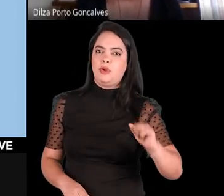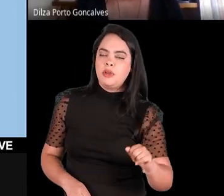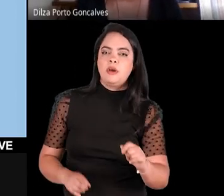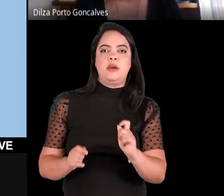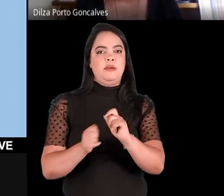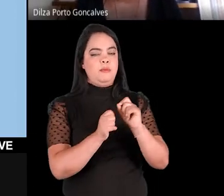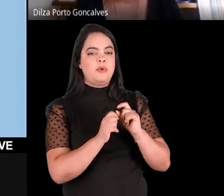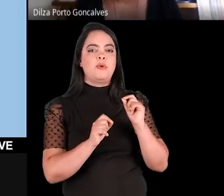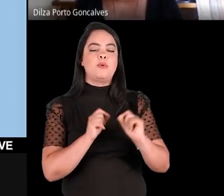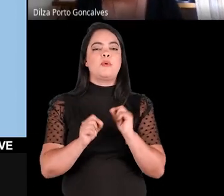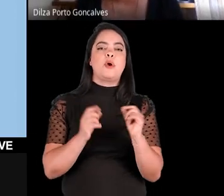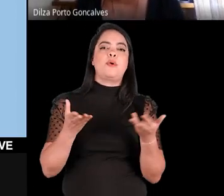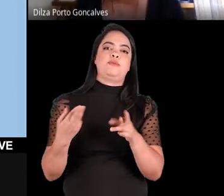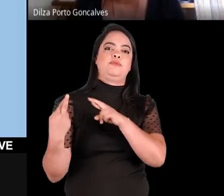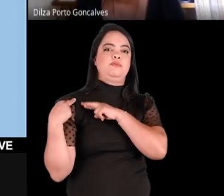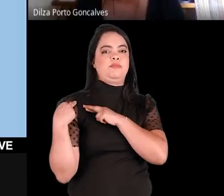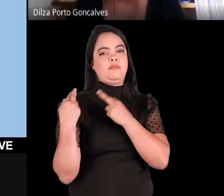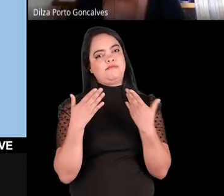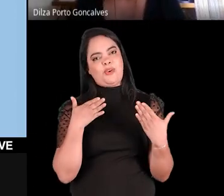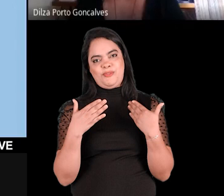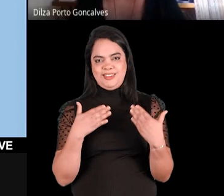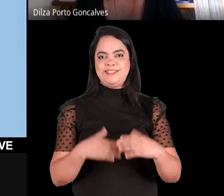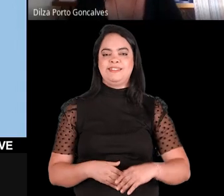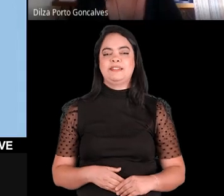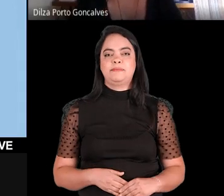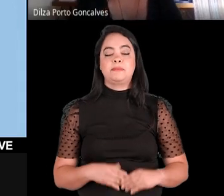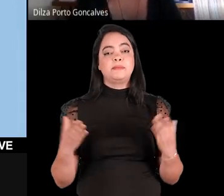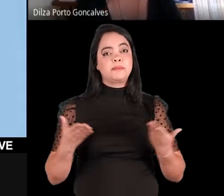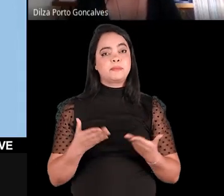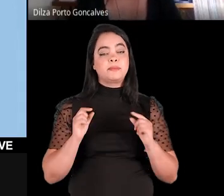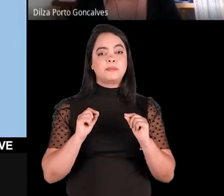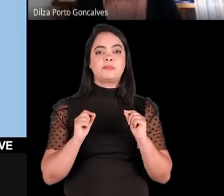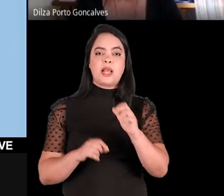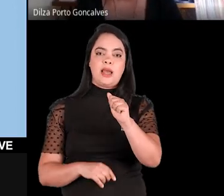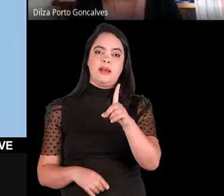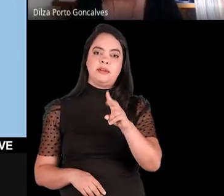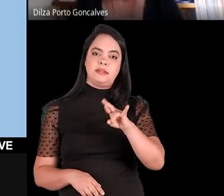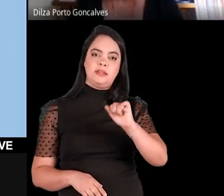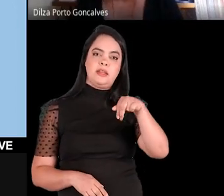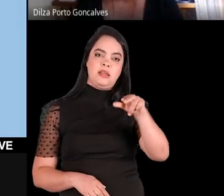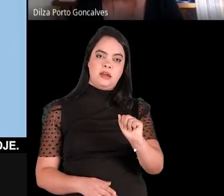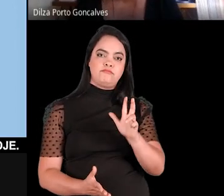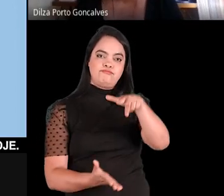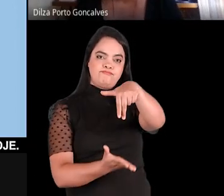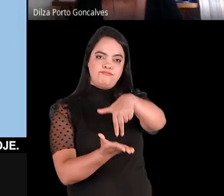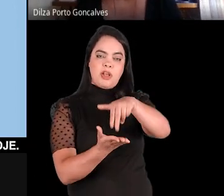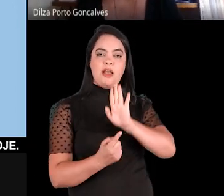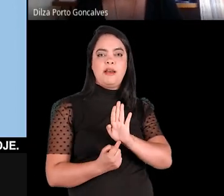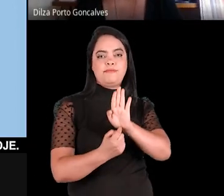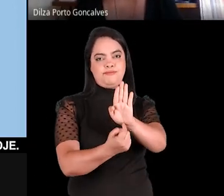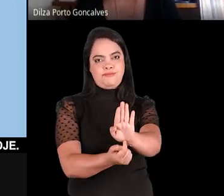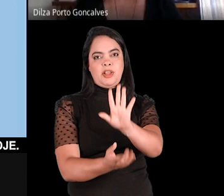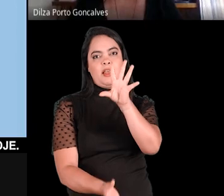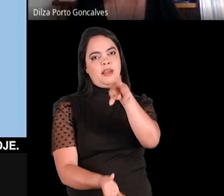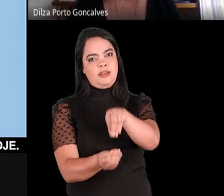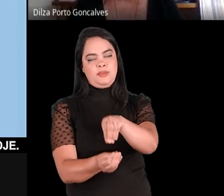é o responsável hoje por essa conversa, né? Então, agora, a Adriana vai fazer uma breve apresentação